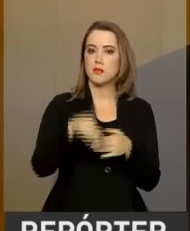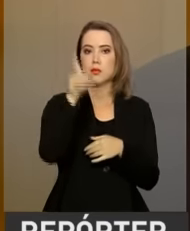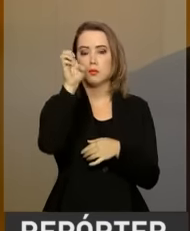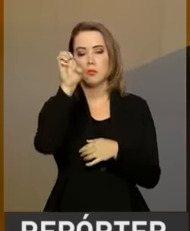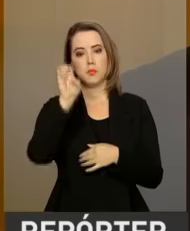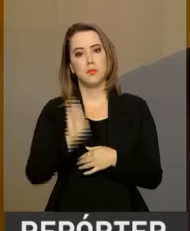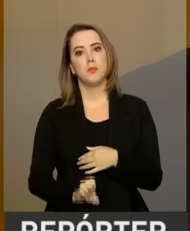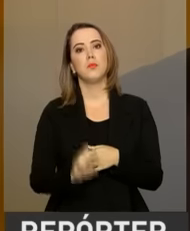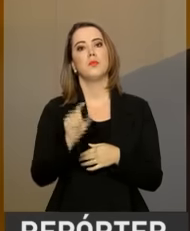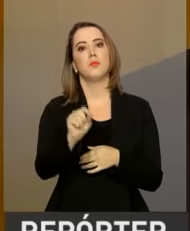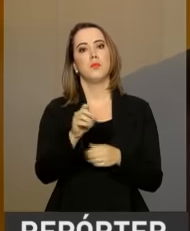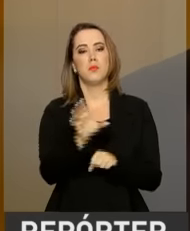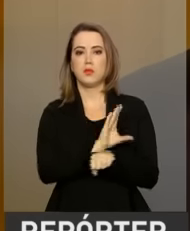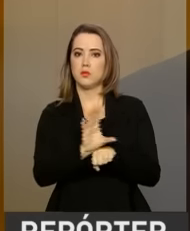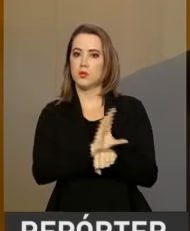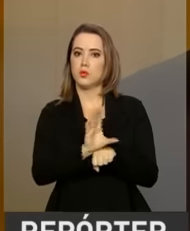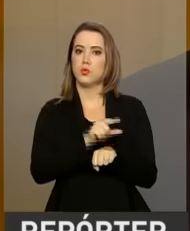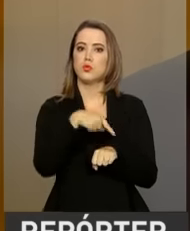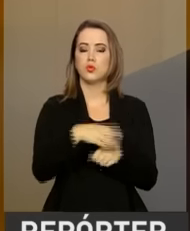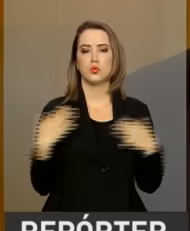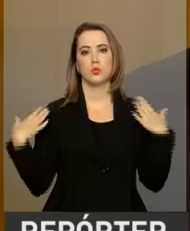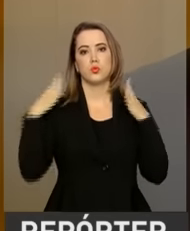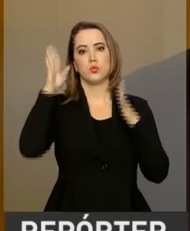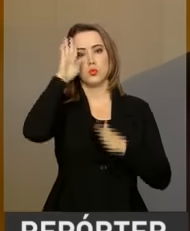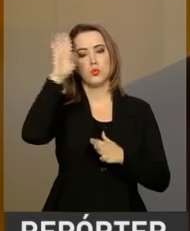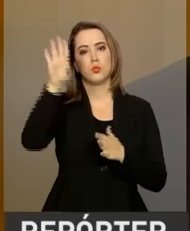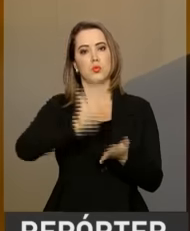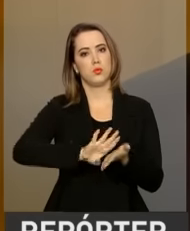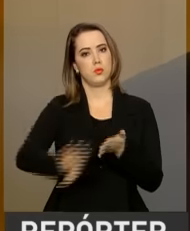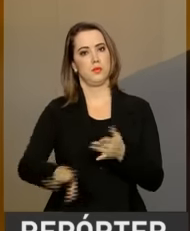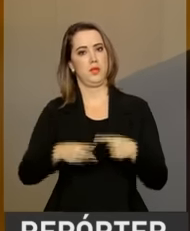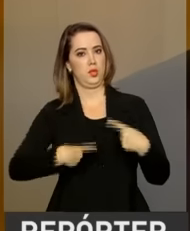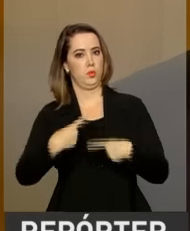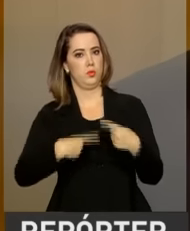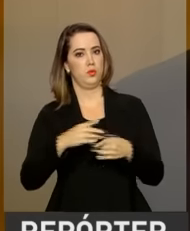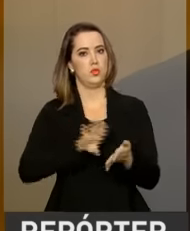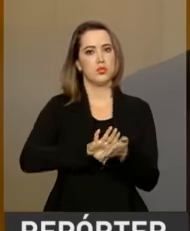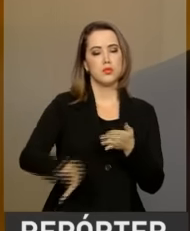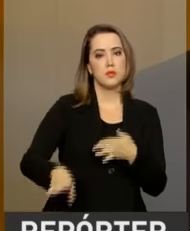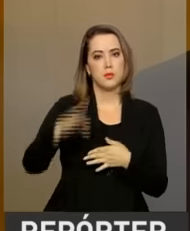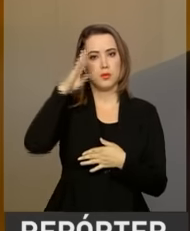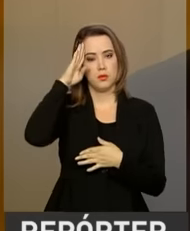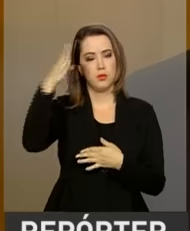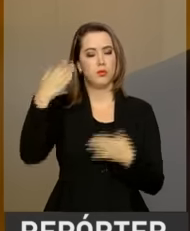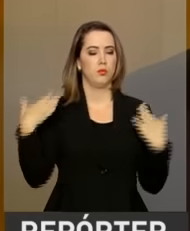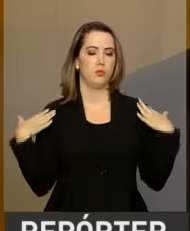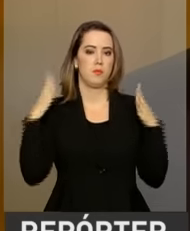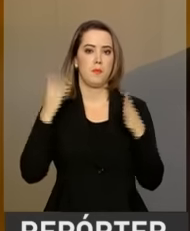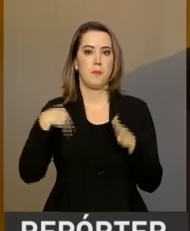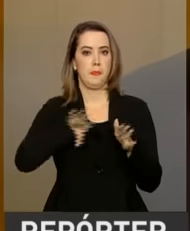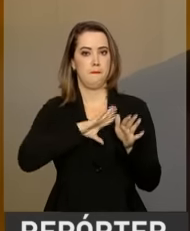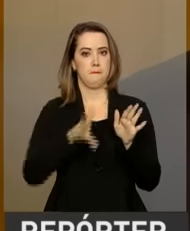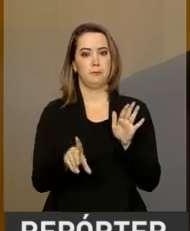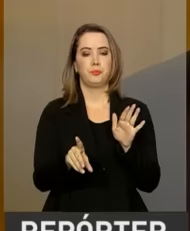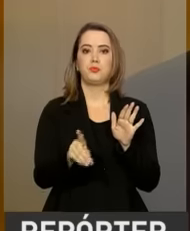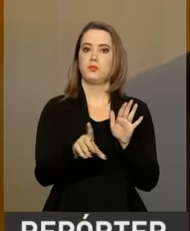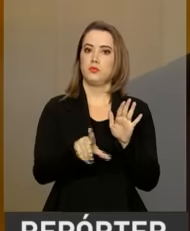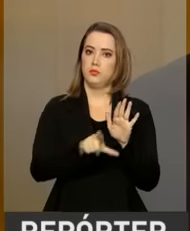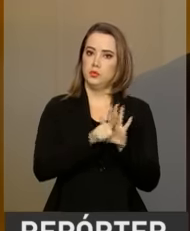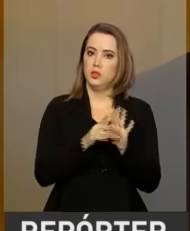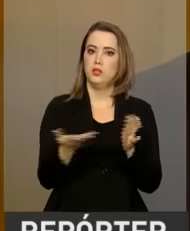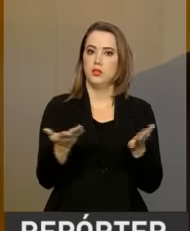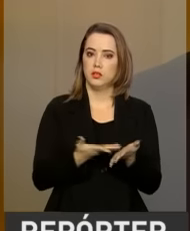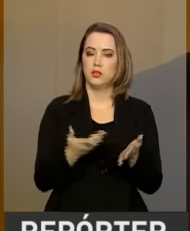constituição como papel das nossas forças armadas esse decreto que nós estamos hoje revogando representava uma